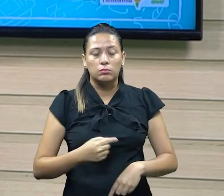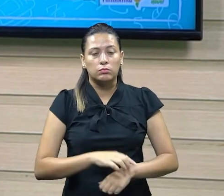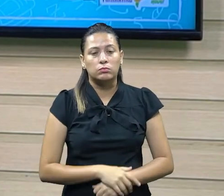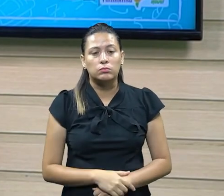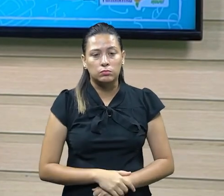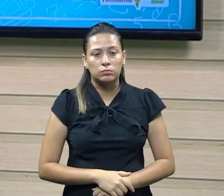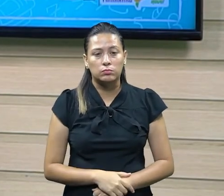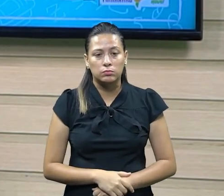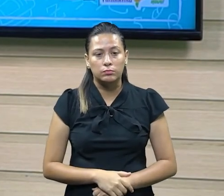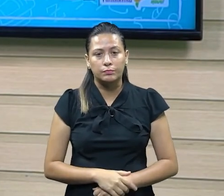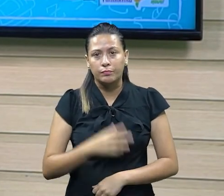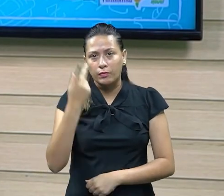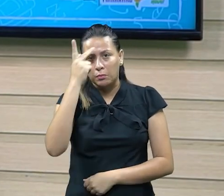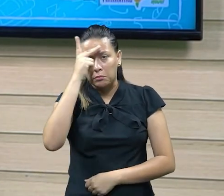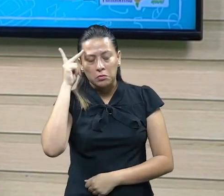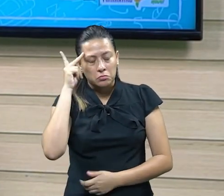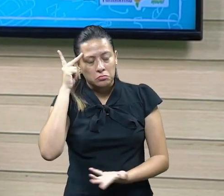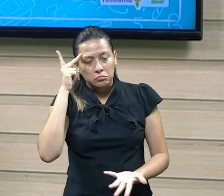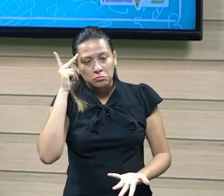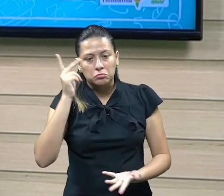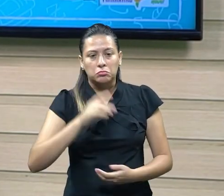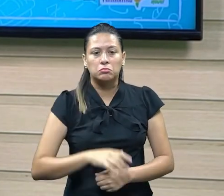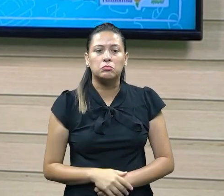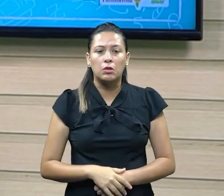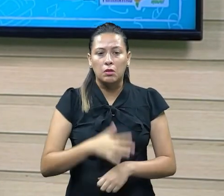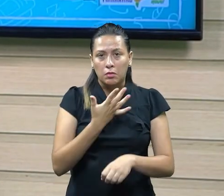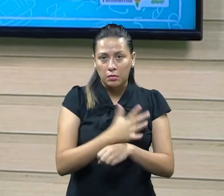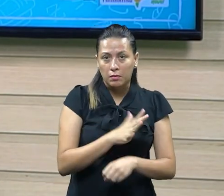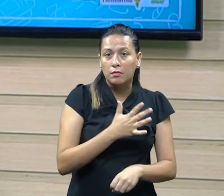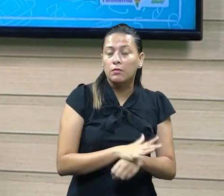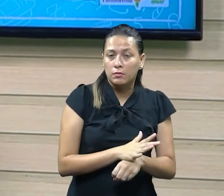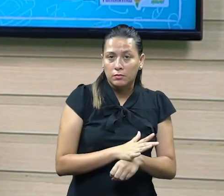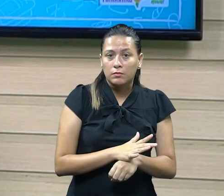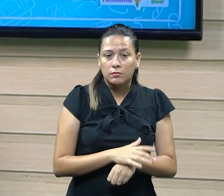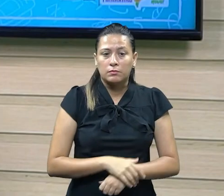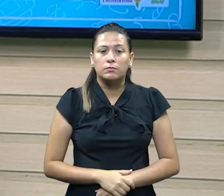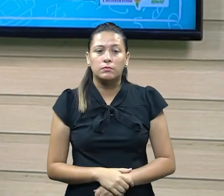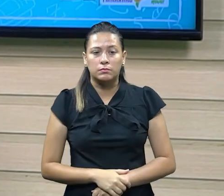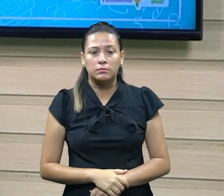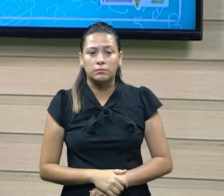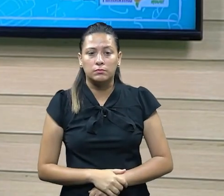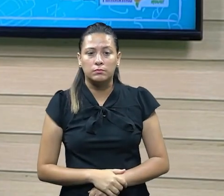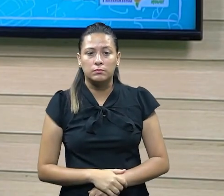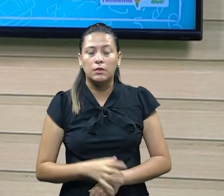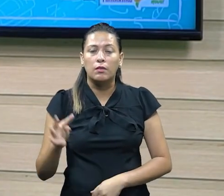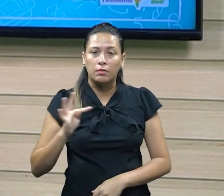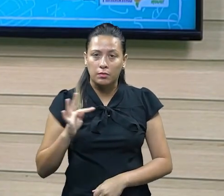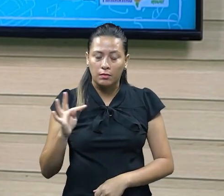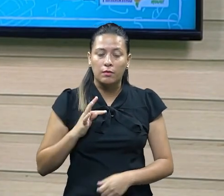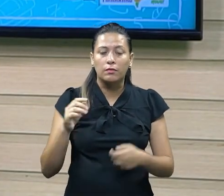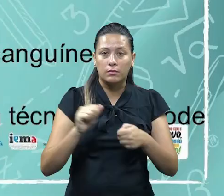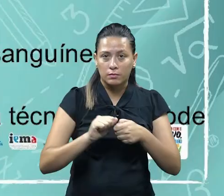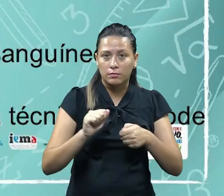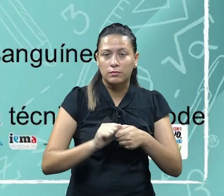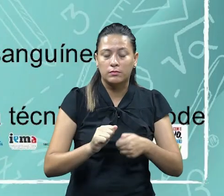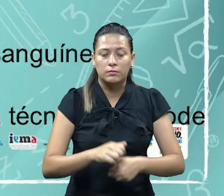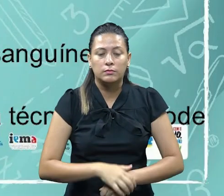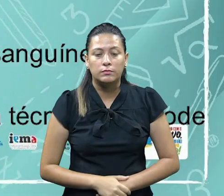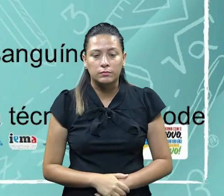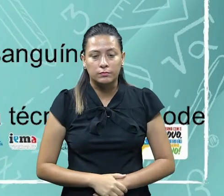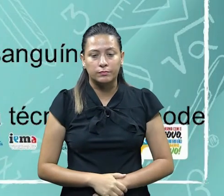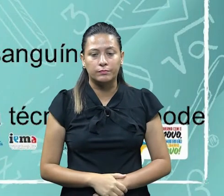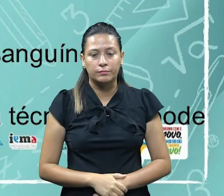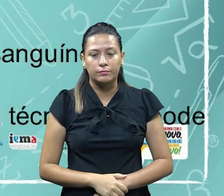nessa massagem. E qualquer pessoa, ela pode ser treinada a realizar essa massagem e